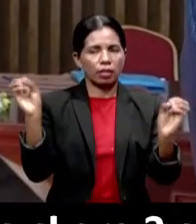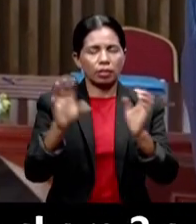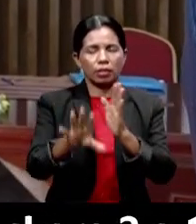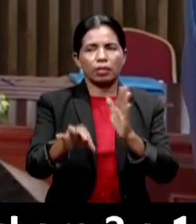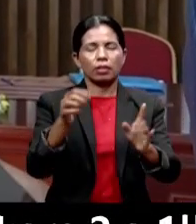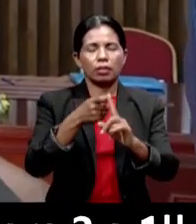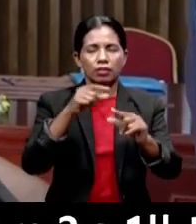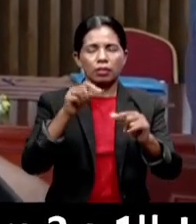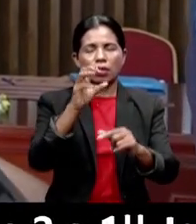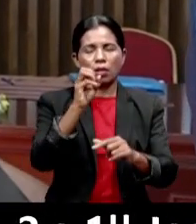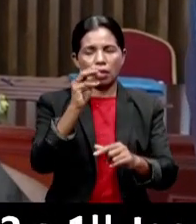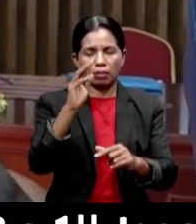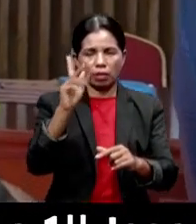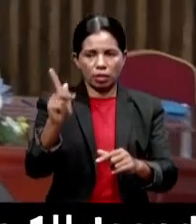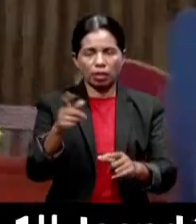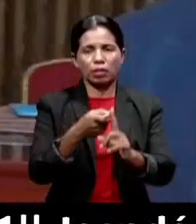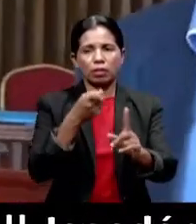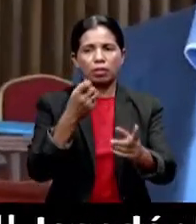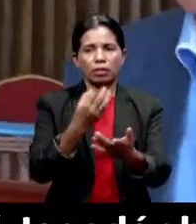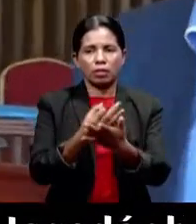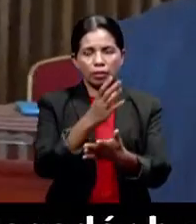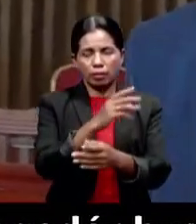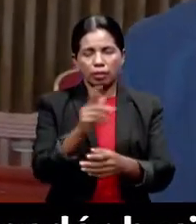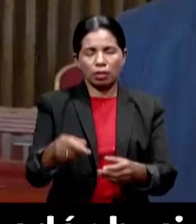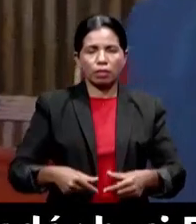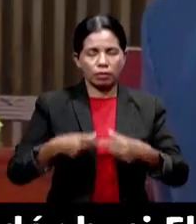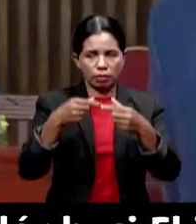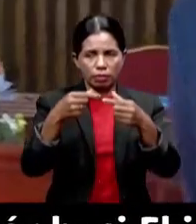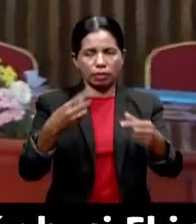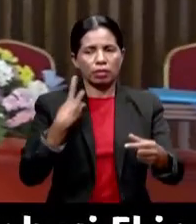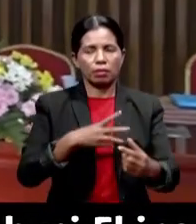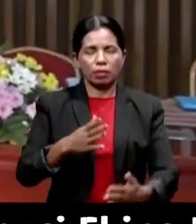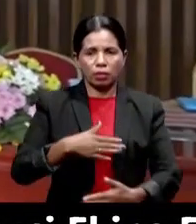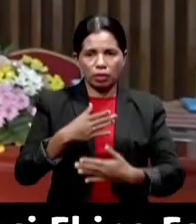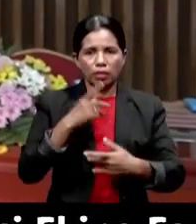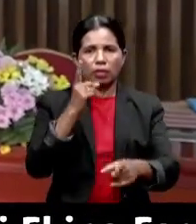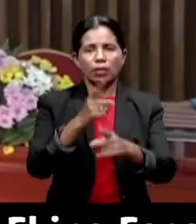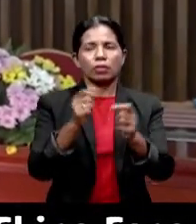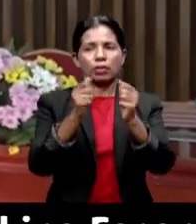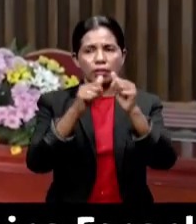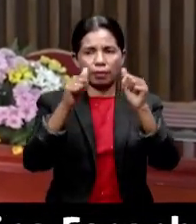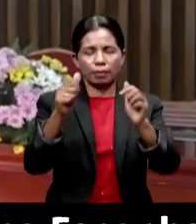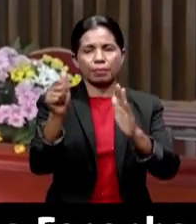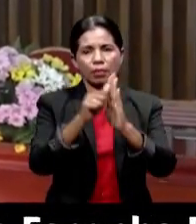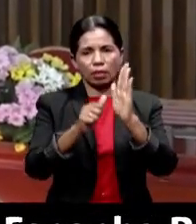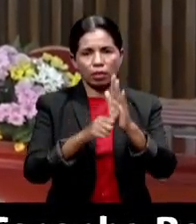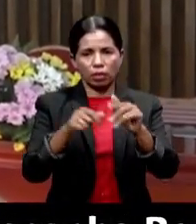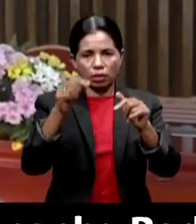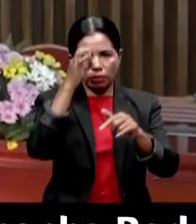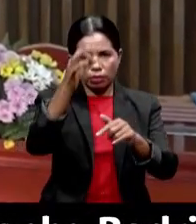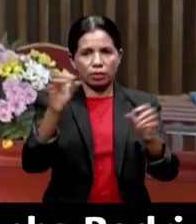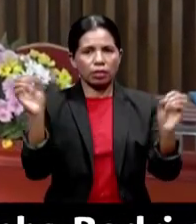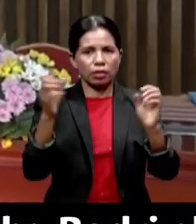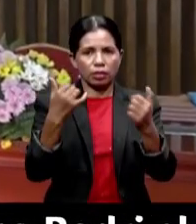tusi pacote OMK nian mai bemos subsidio pesca nebe foona no ami contenti tebes ho idane agenda ia futuro laos de iha